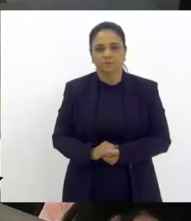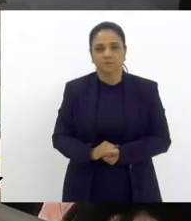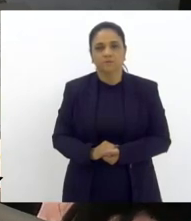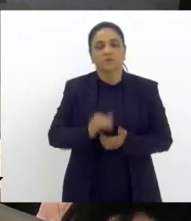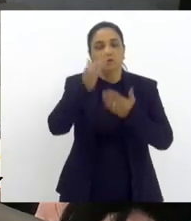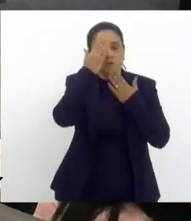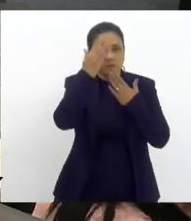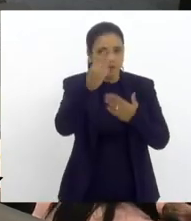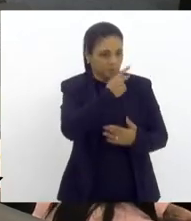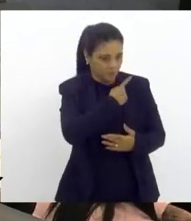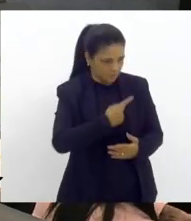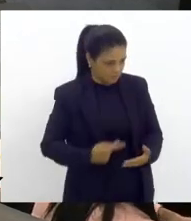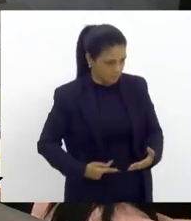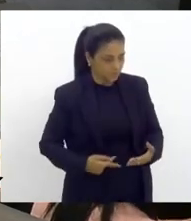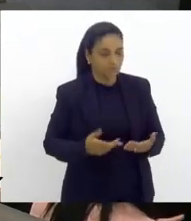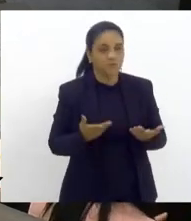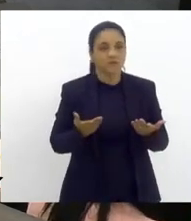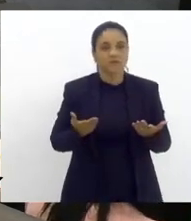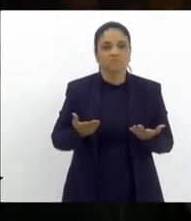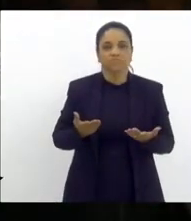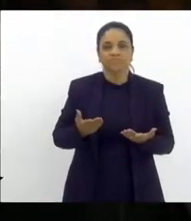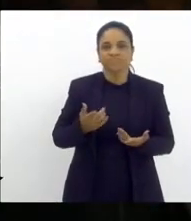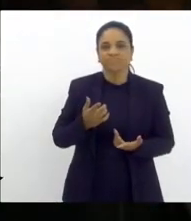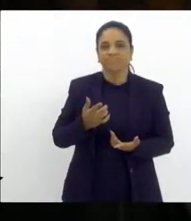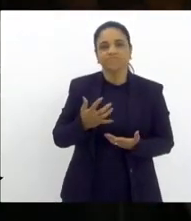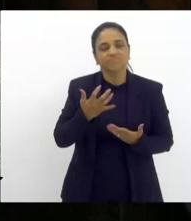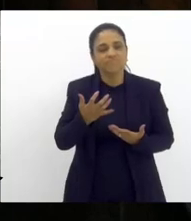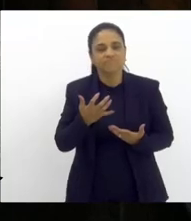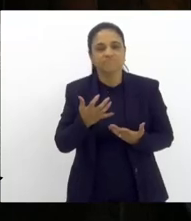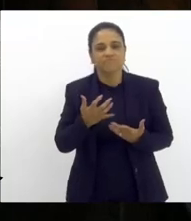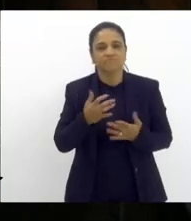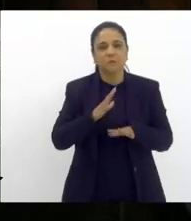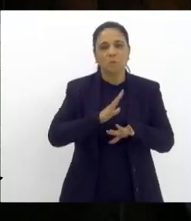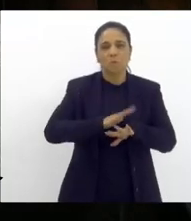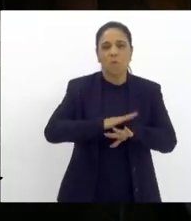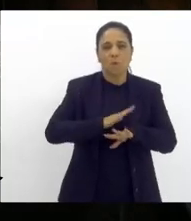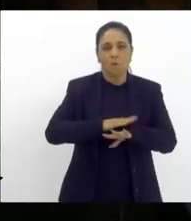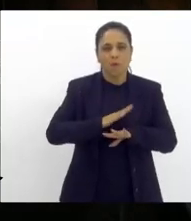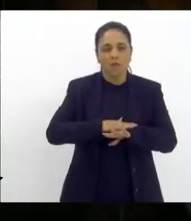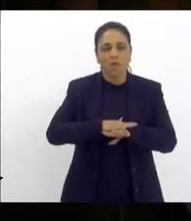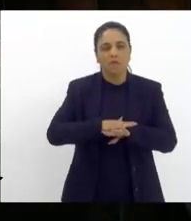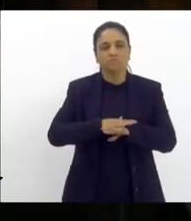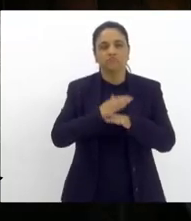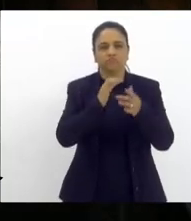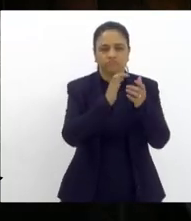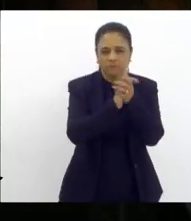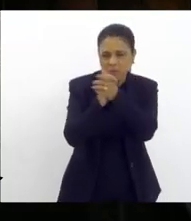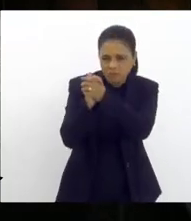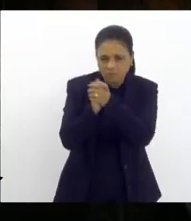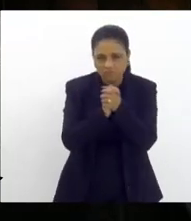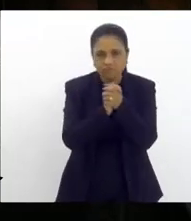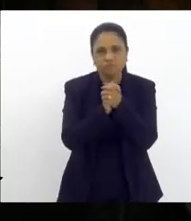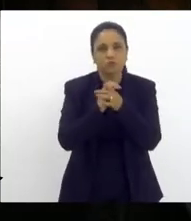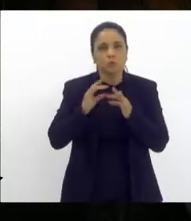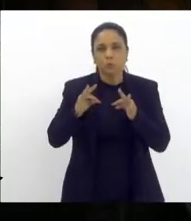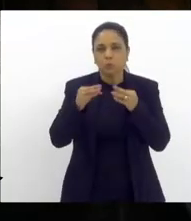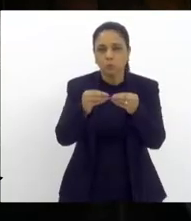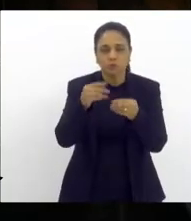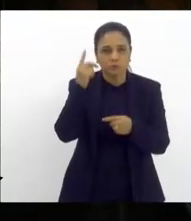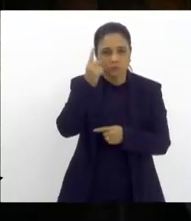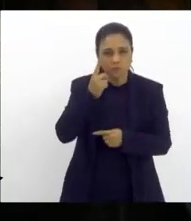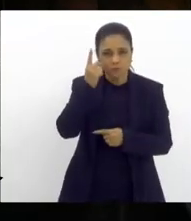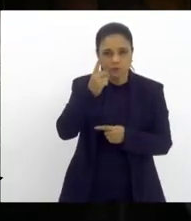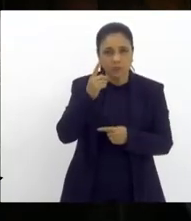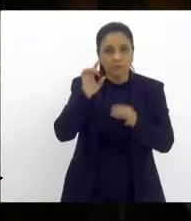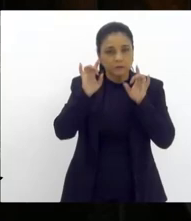Muito obrigado Presidente eu queria aproveitar esse momento que é muito emblemático saudar todos os deputados em especial hoje